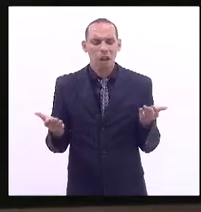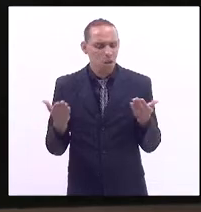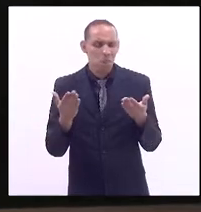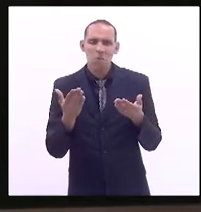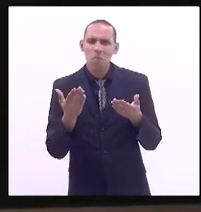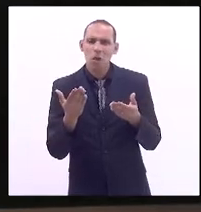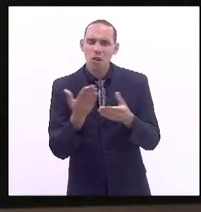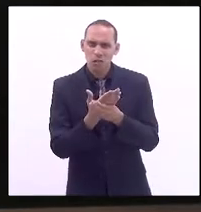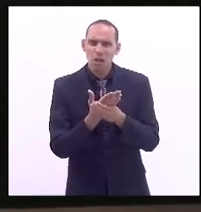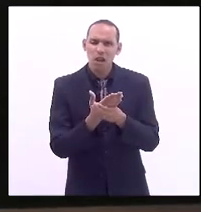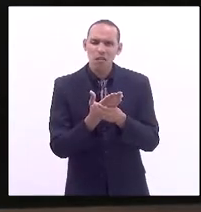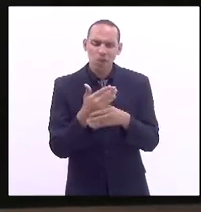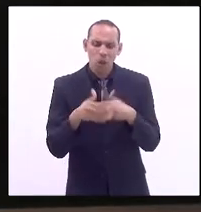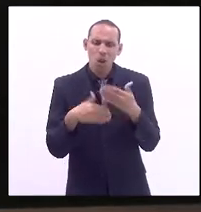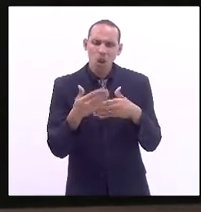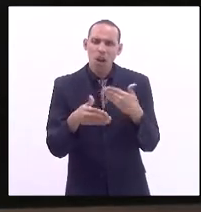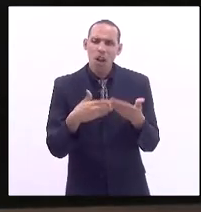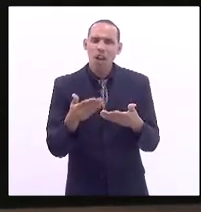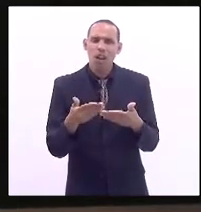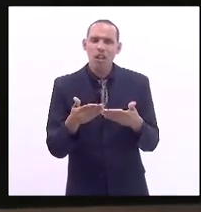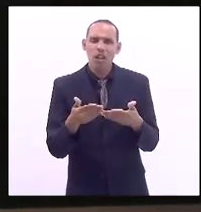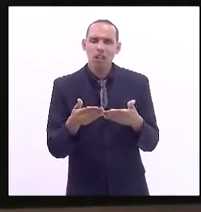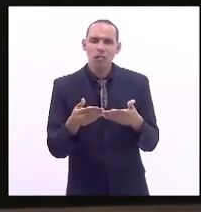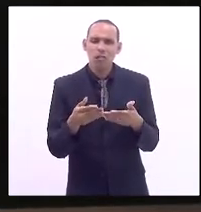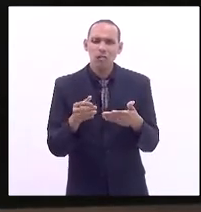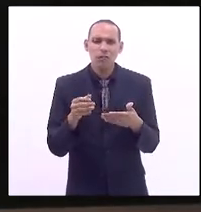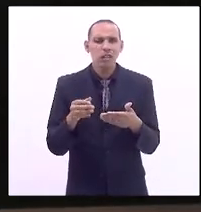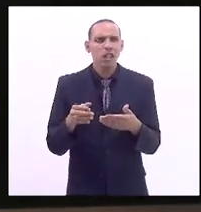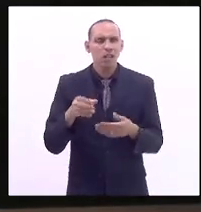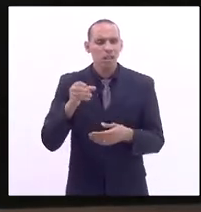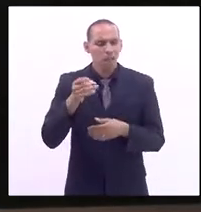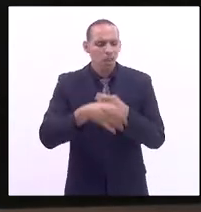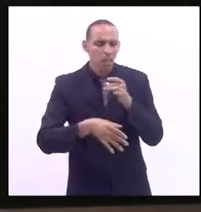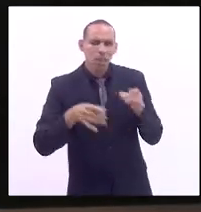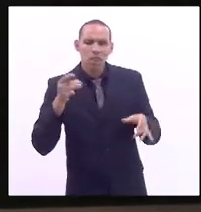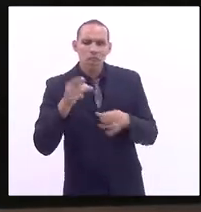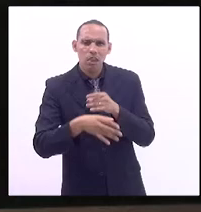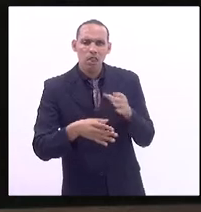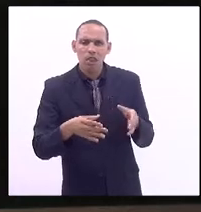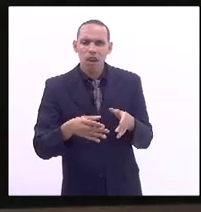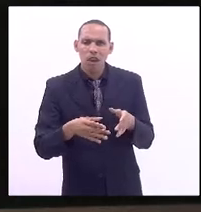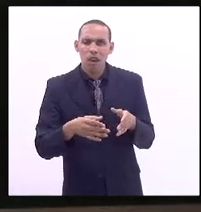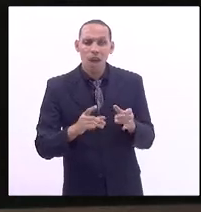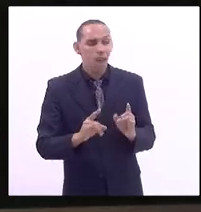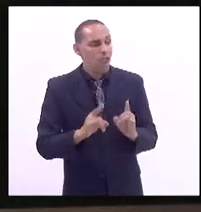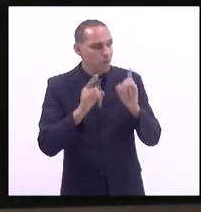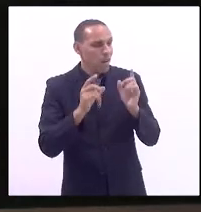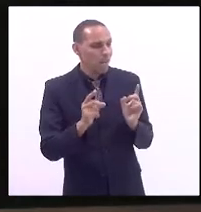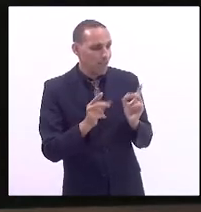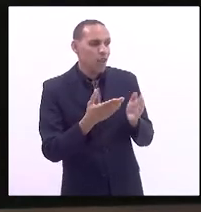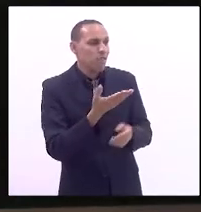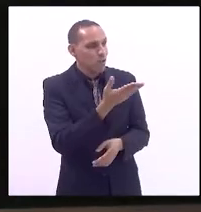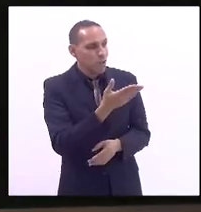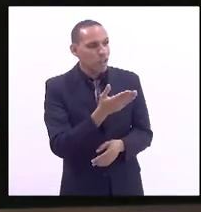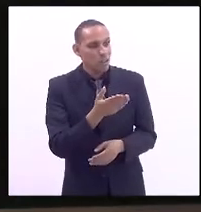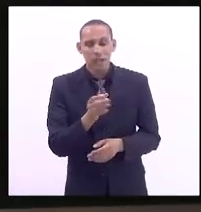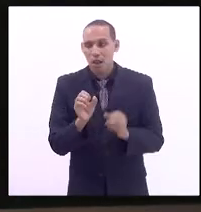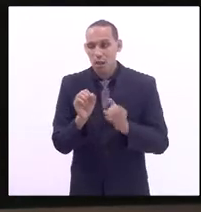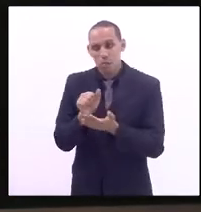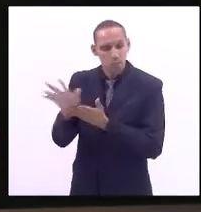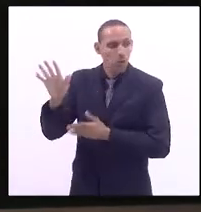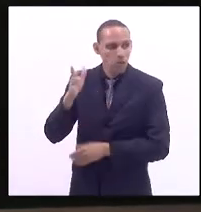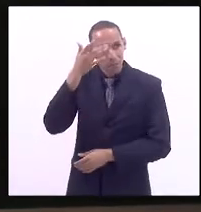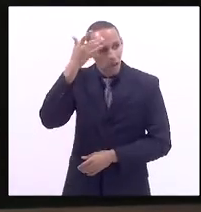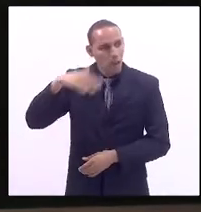processos de desocupação a possibilidade de quem adquira esses Imóveis faça essa desocupação